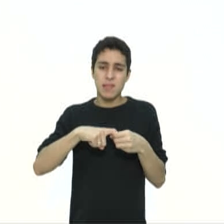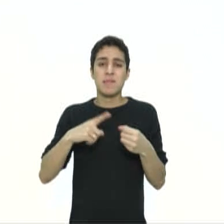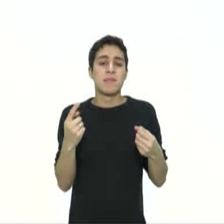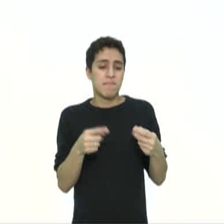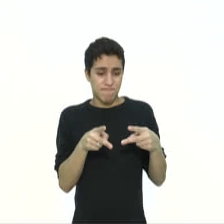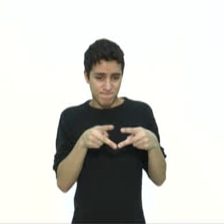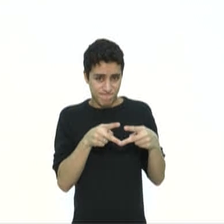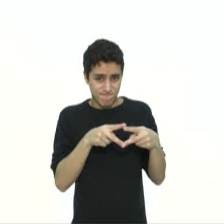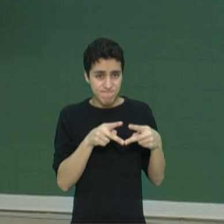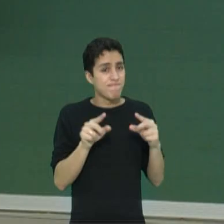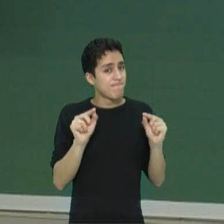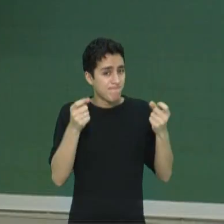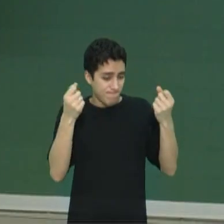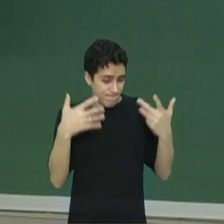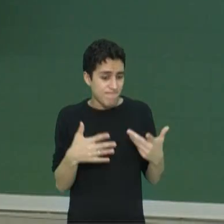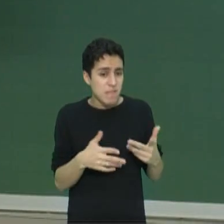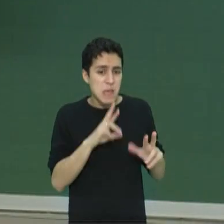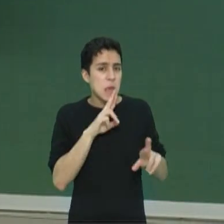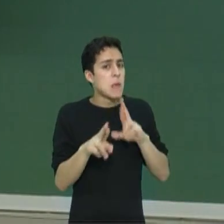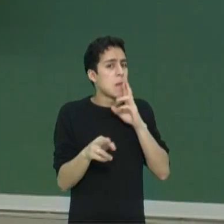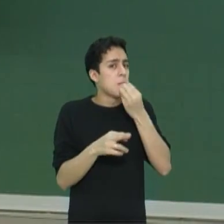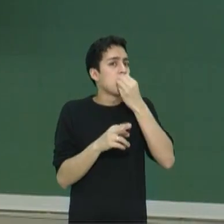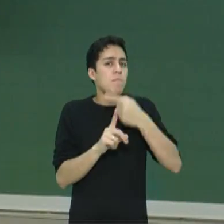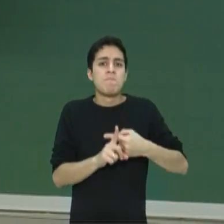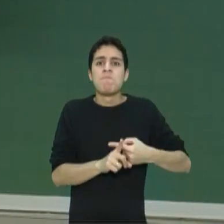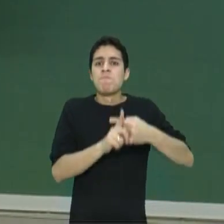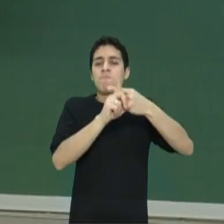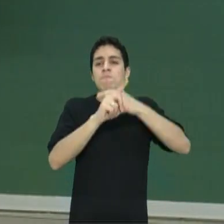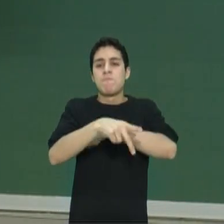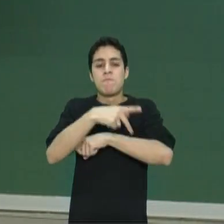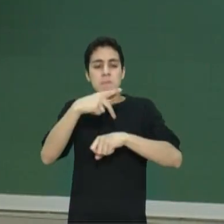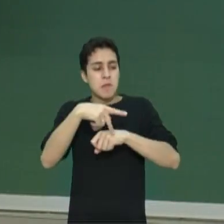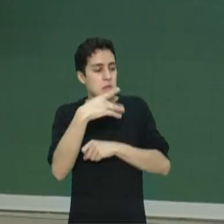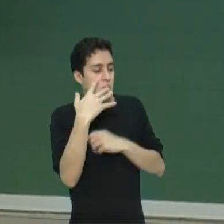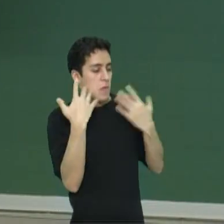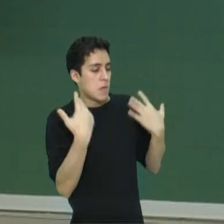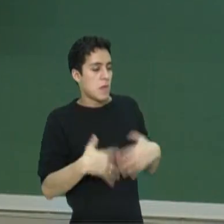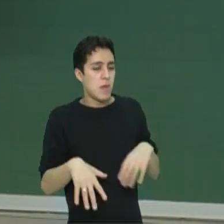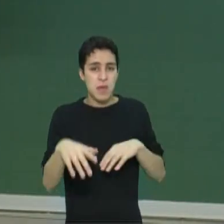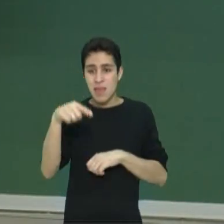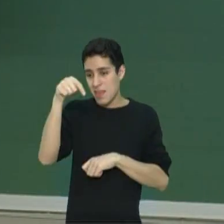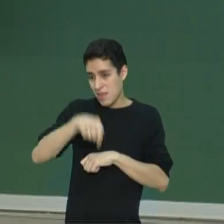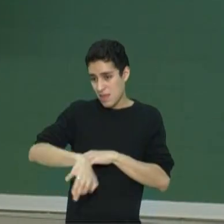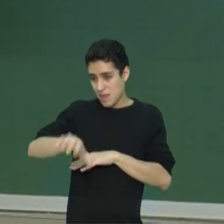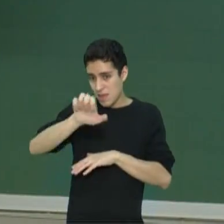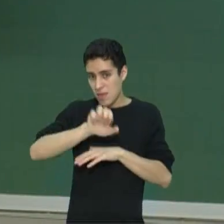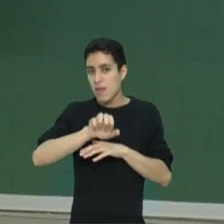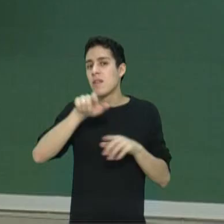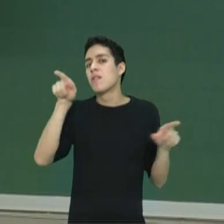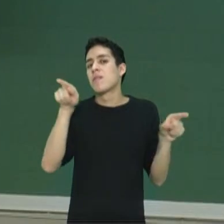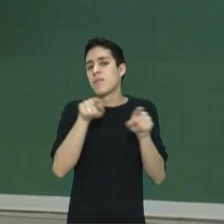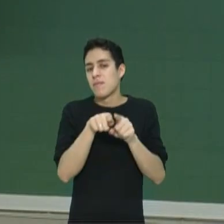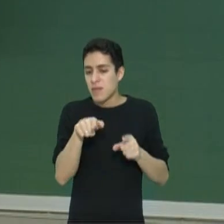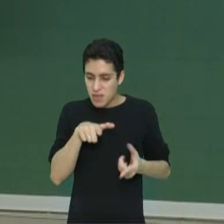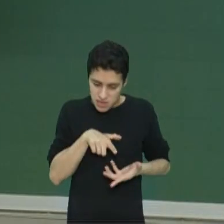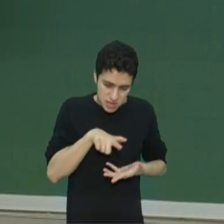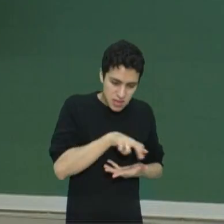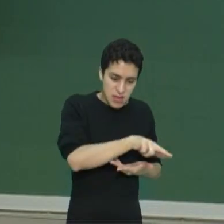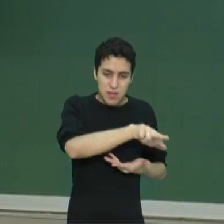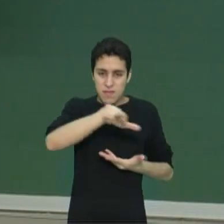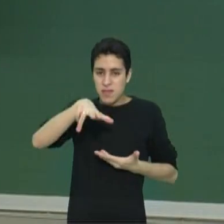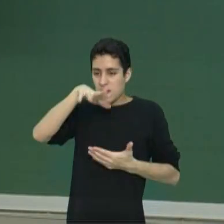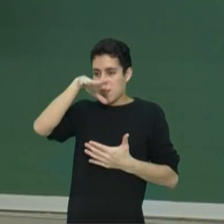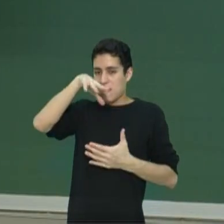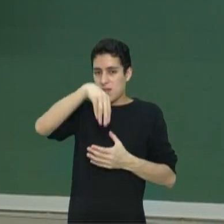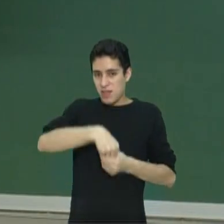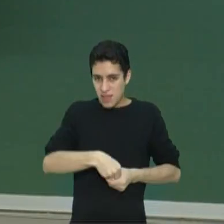últimos segmentos tiveram melhor resultado do país e do nosso estado tem também diversidade